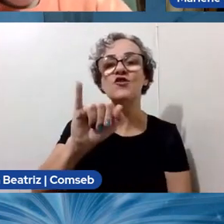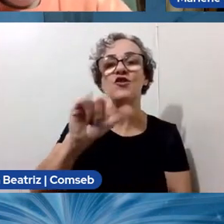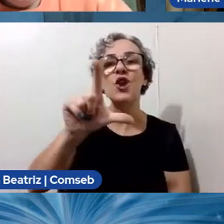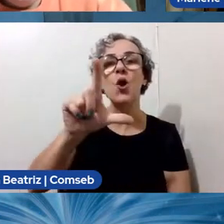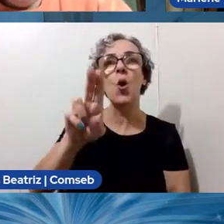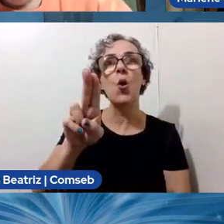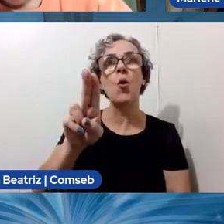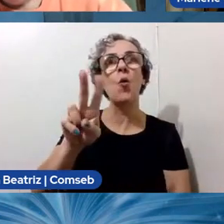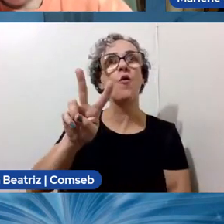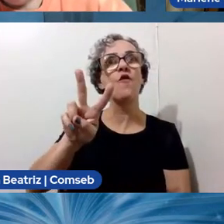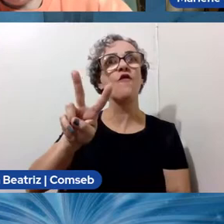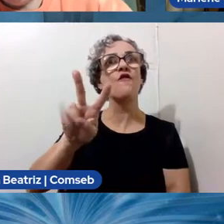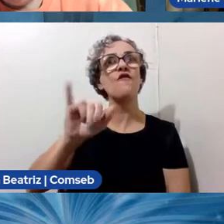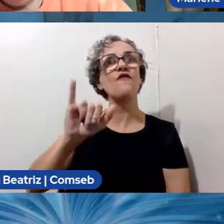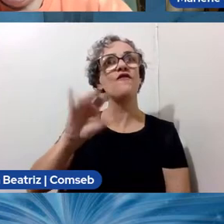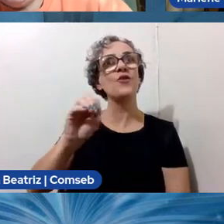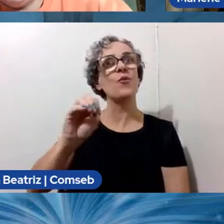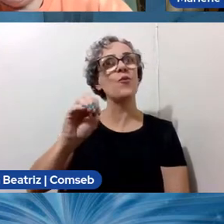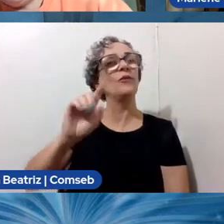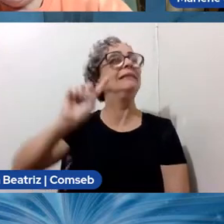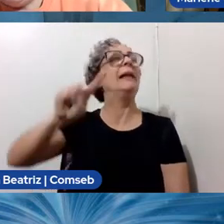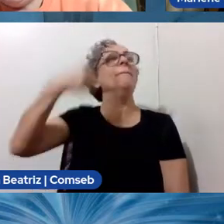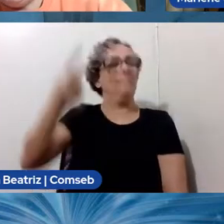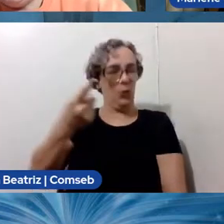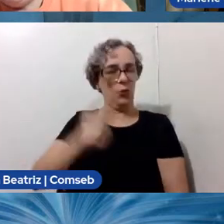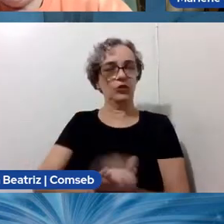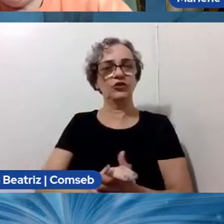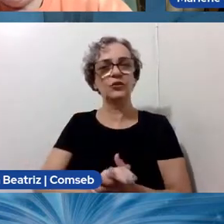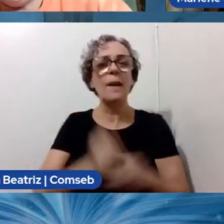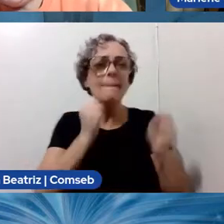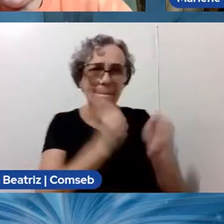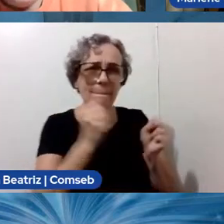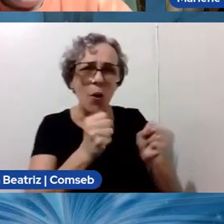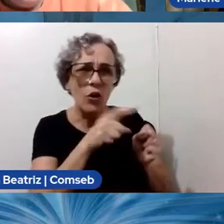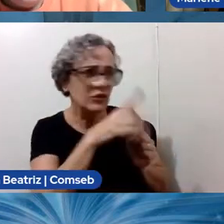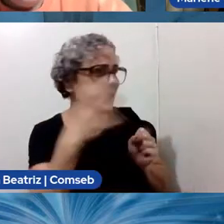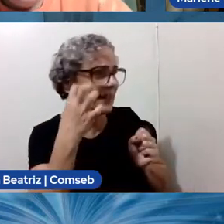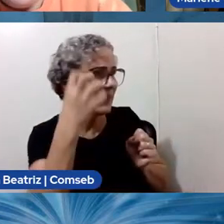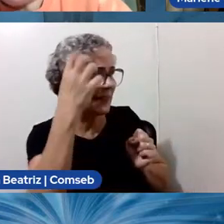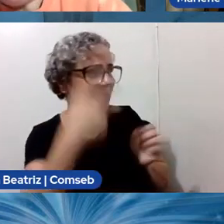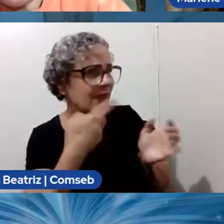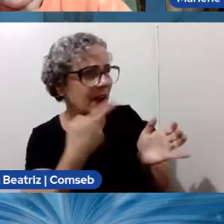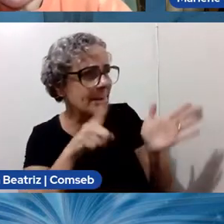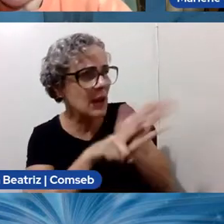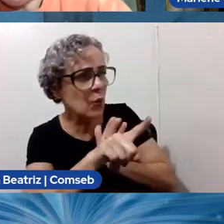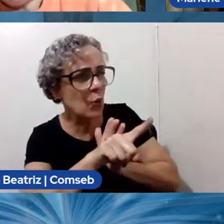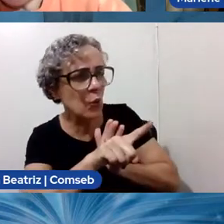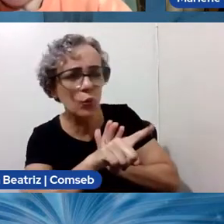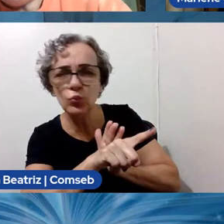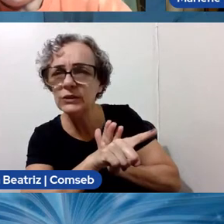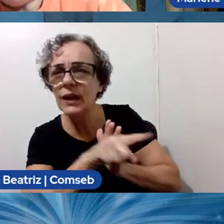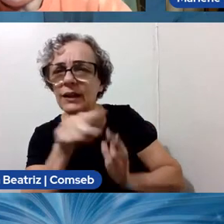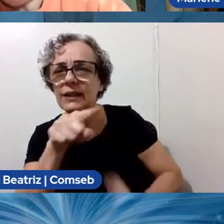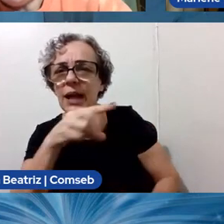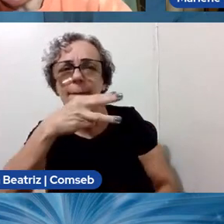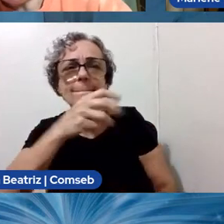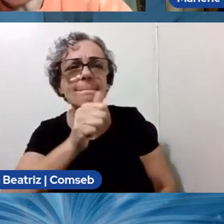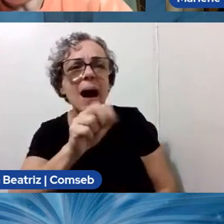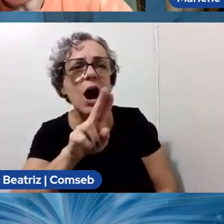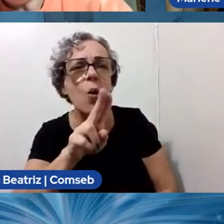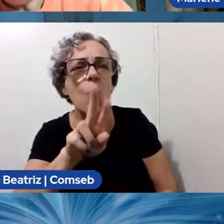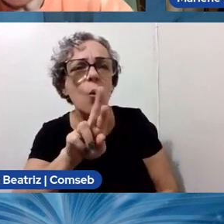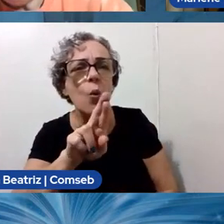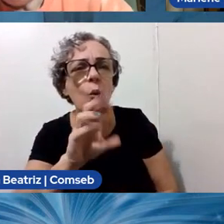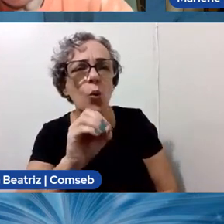Você pode falar, pode apresentar essa, Cris? Do Mauro Paiva, né? Isso. Do Mauro Paiva, é